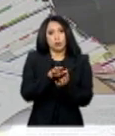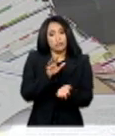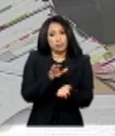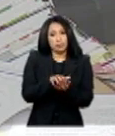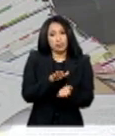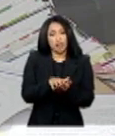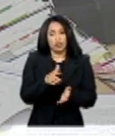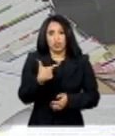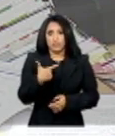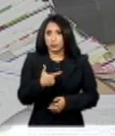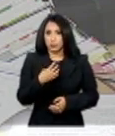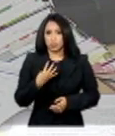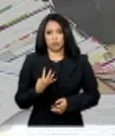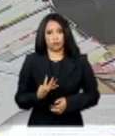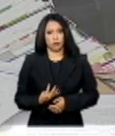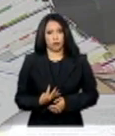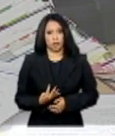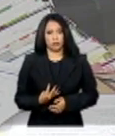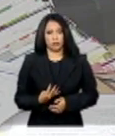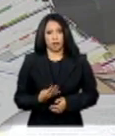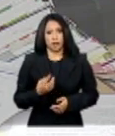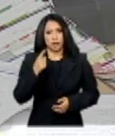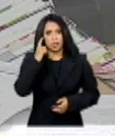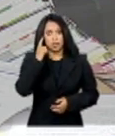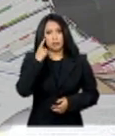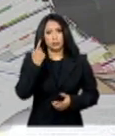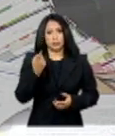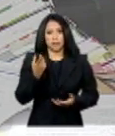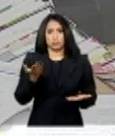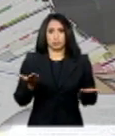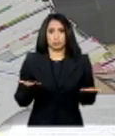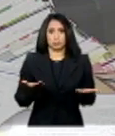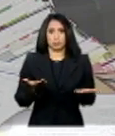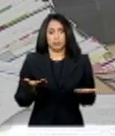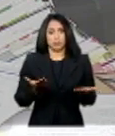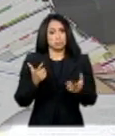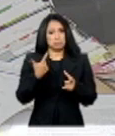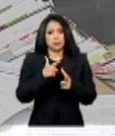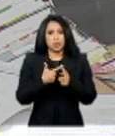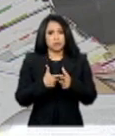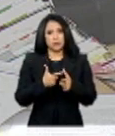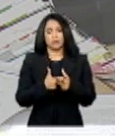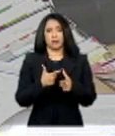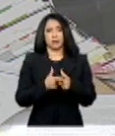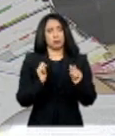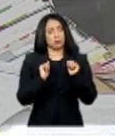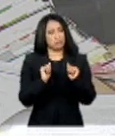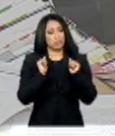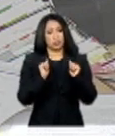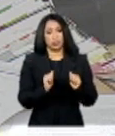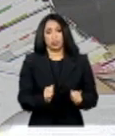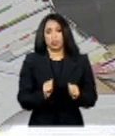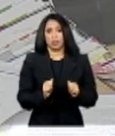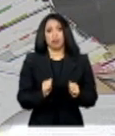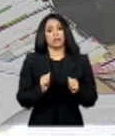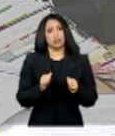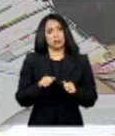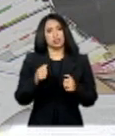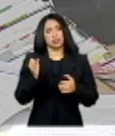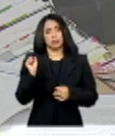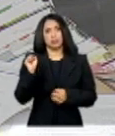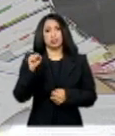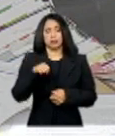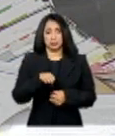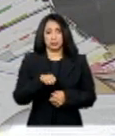24 horas me parece que um prazo razoável o prazo que pode perfeitamente ser exigido e mais imposto